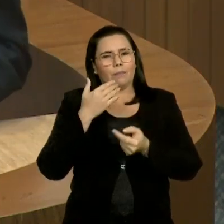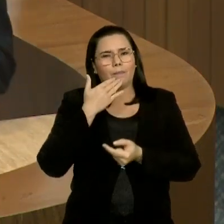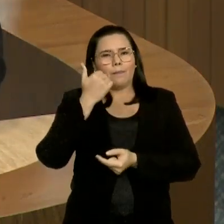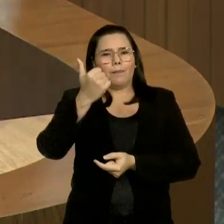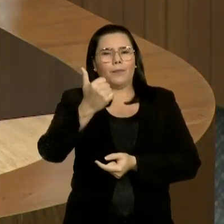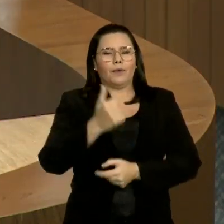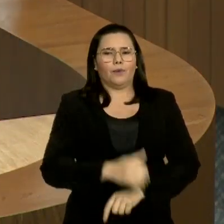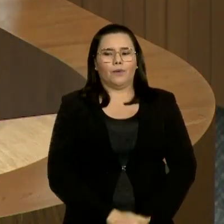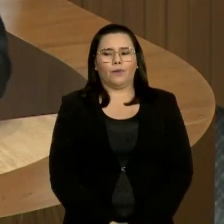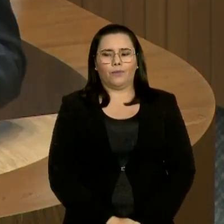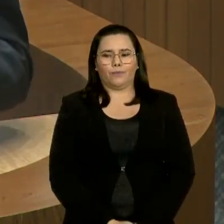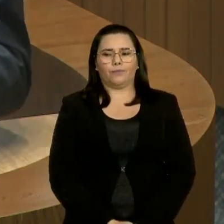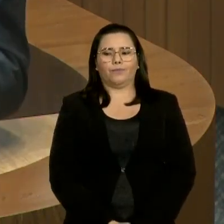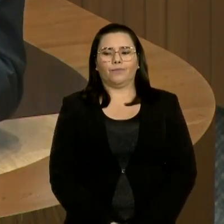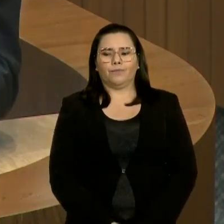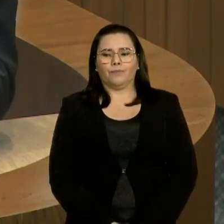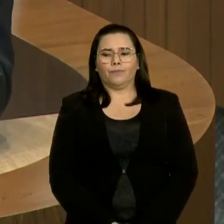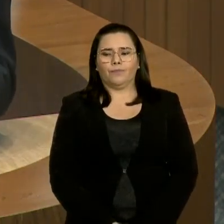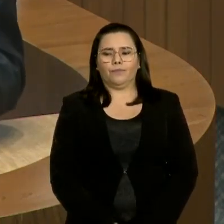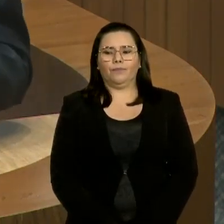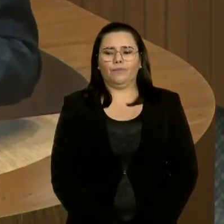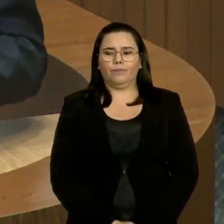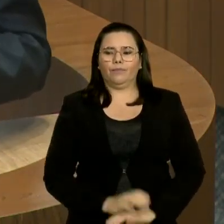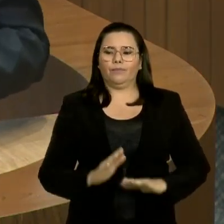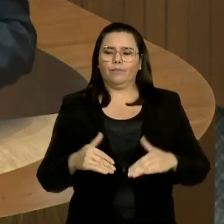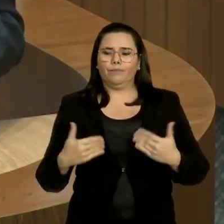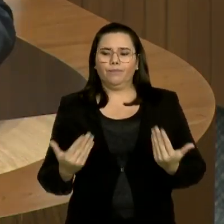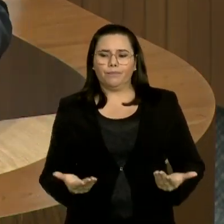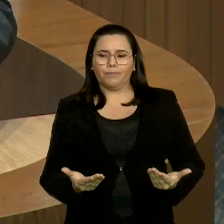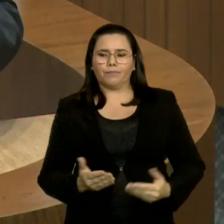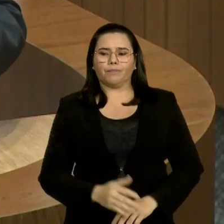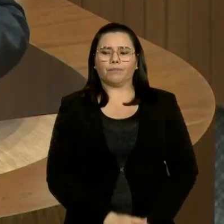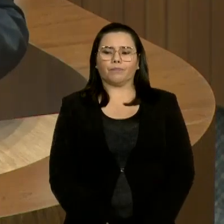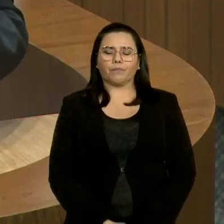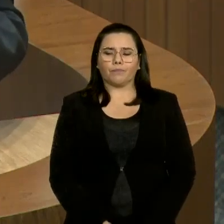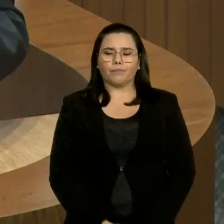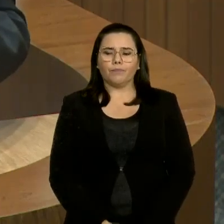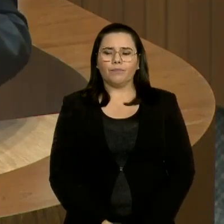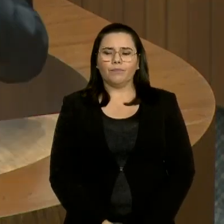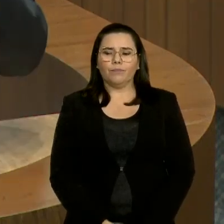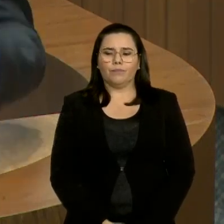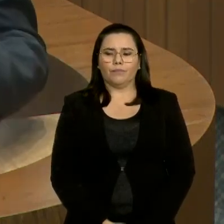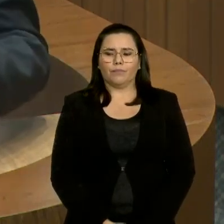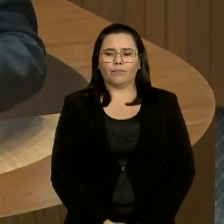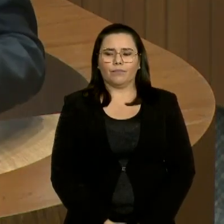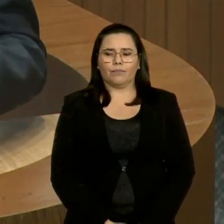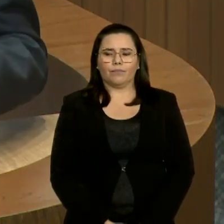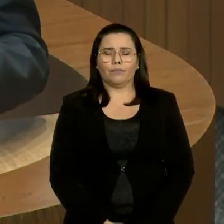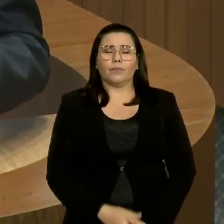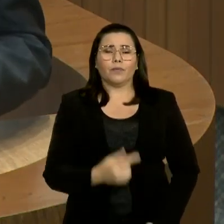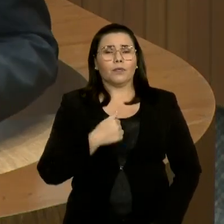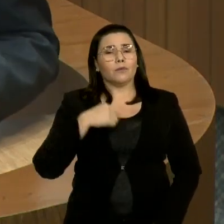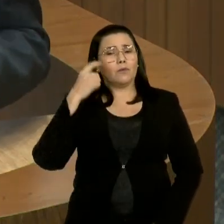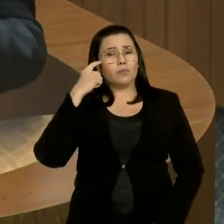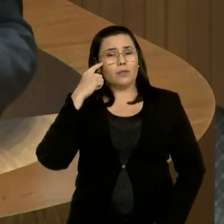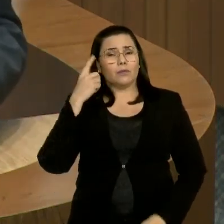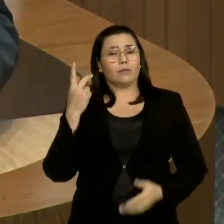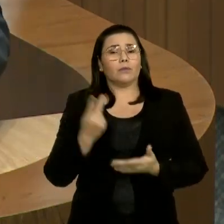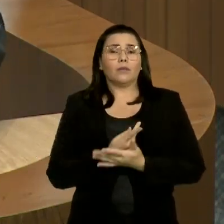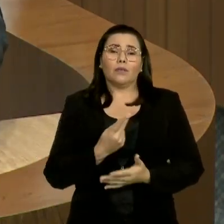previstas na lei Então eu acho que há uma certa precipitação